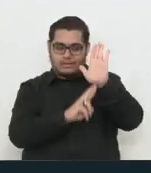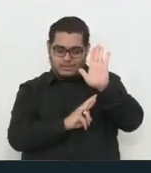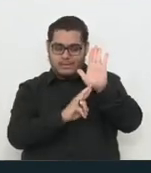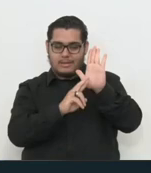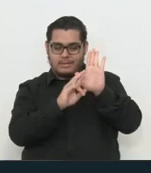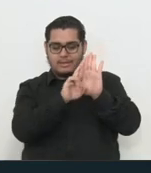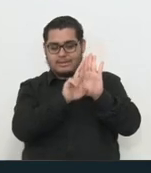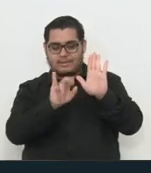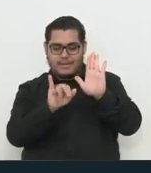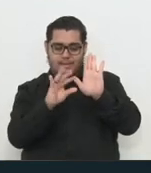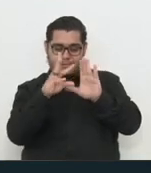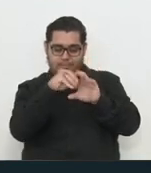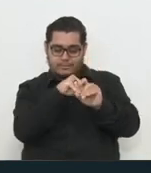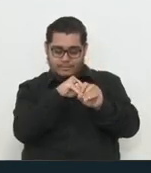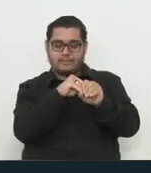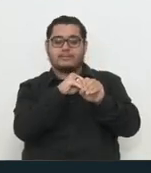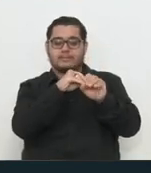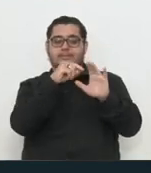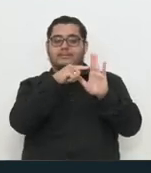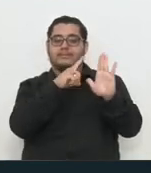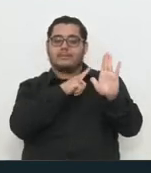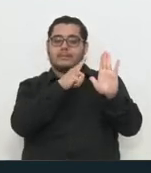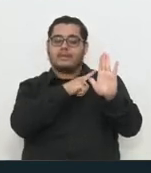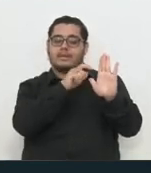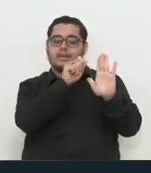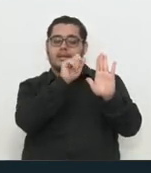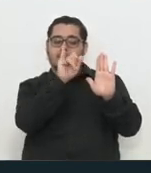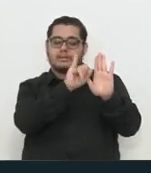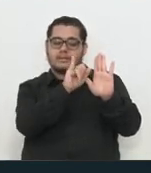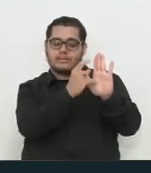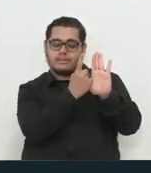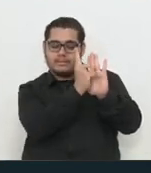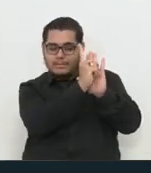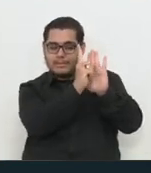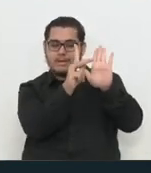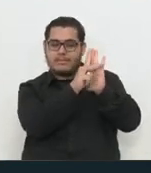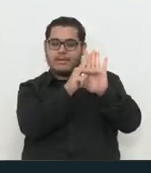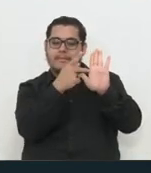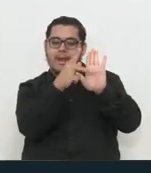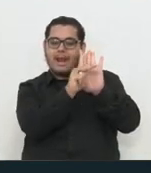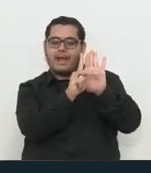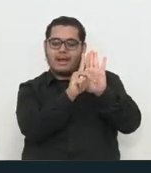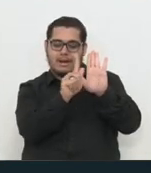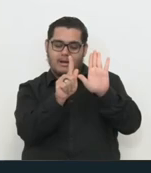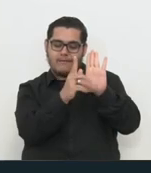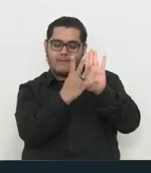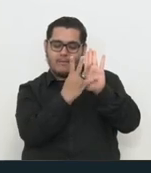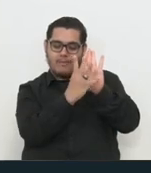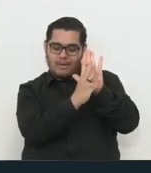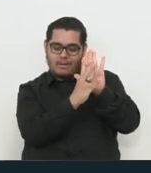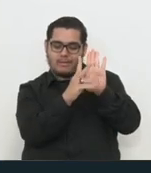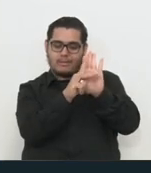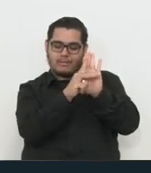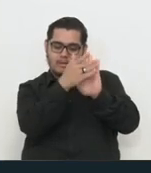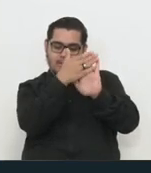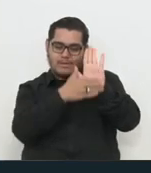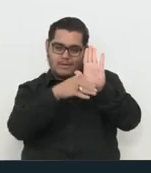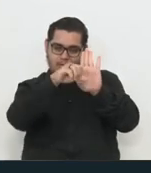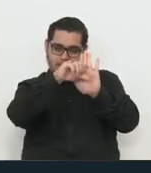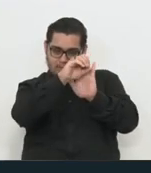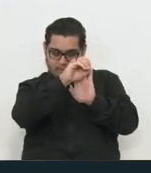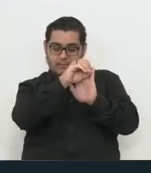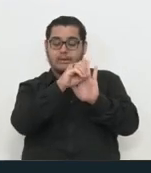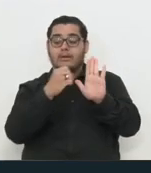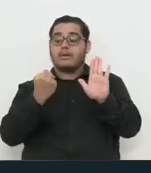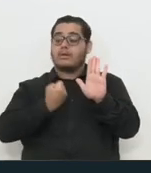proporcionalidade partidária inciso 1º do Parágrafo 4º do artigo 90 o número de membros não poderá